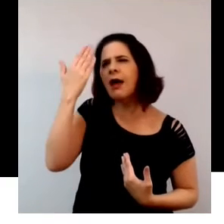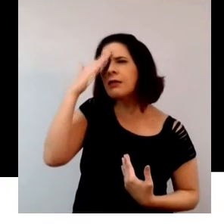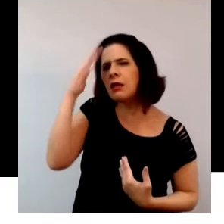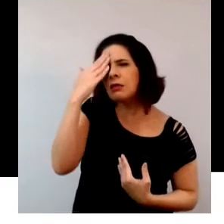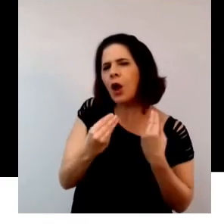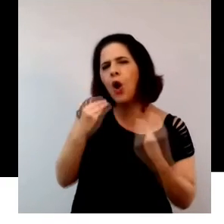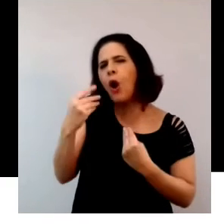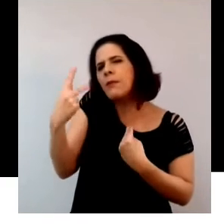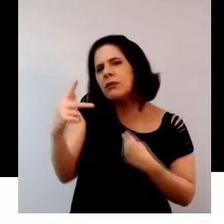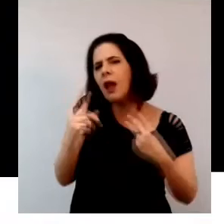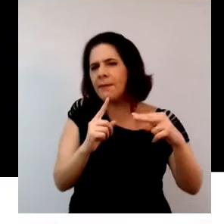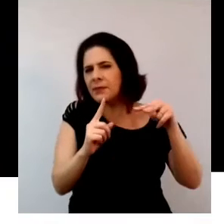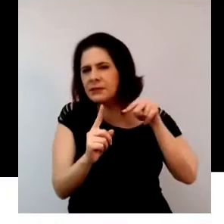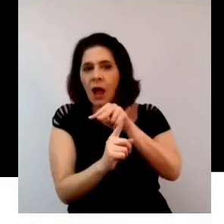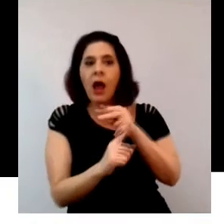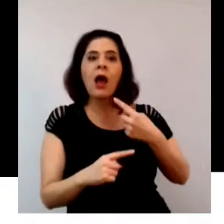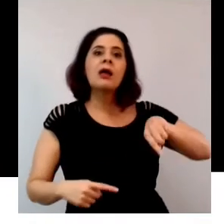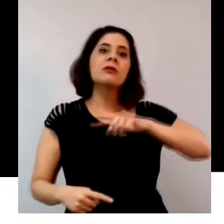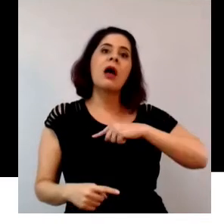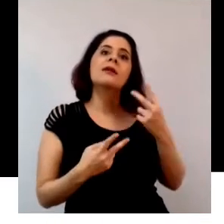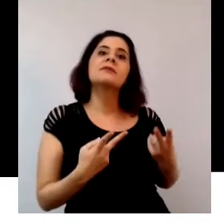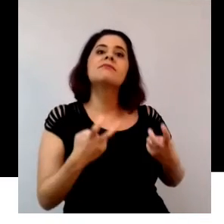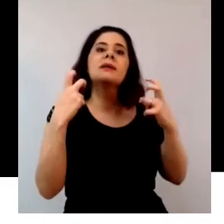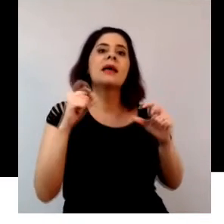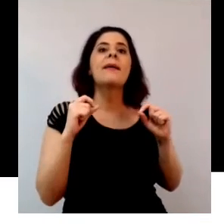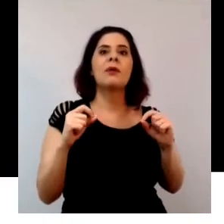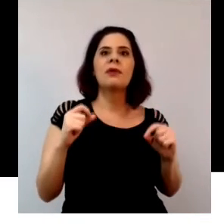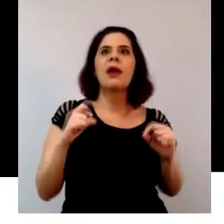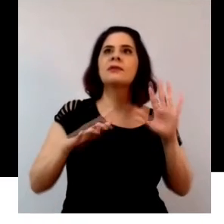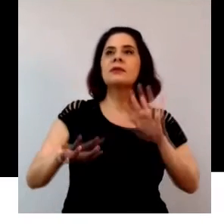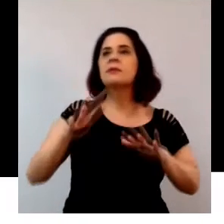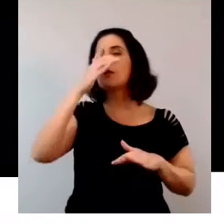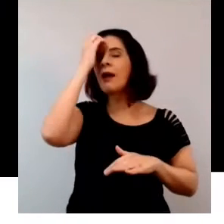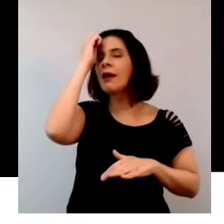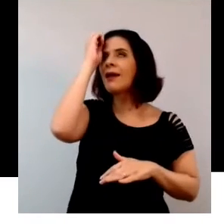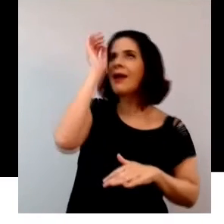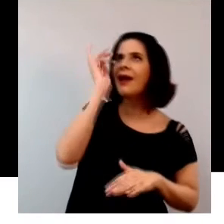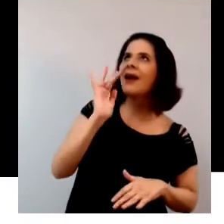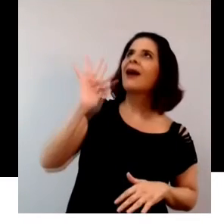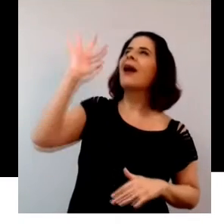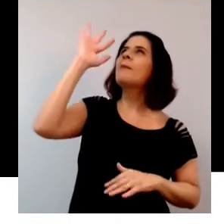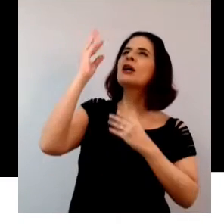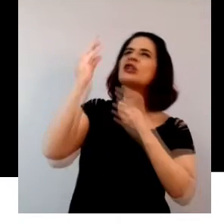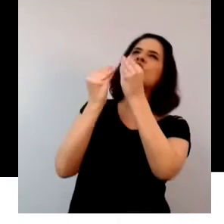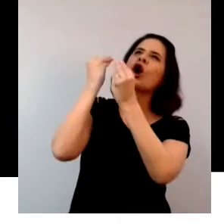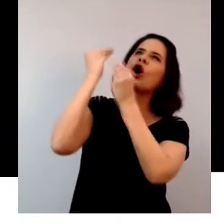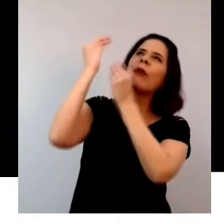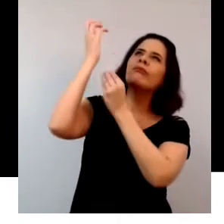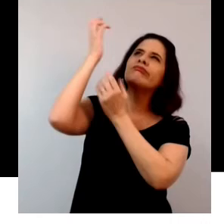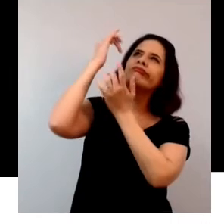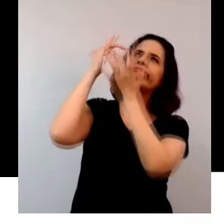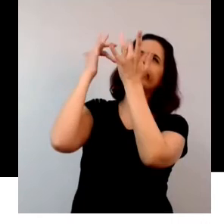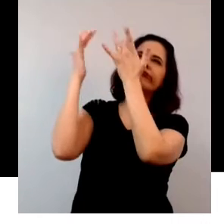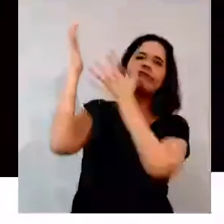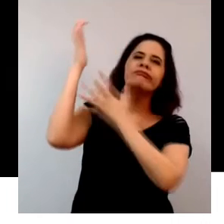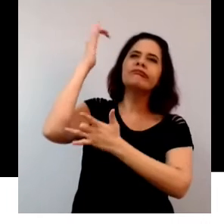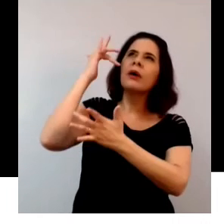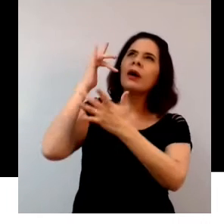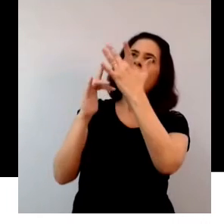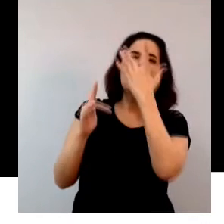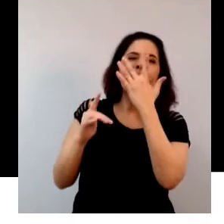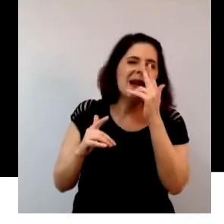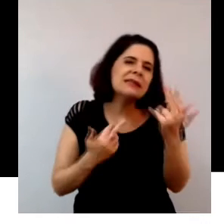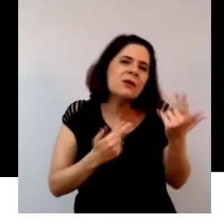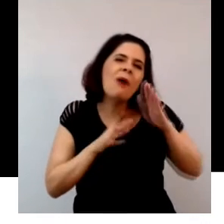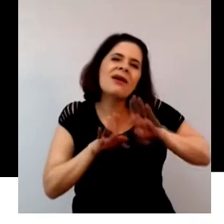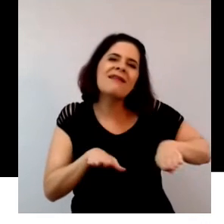todos, eles entram no imaginário das pessoas, num lugar muito especial, que é um lugar quase infantil, por exemplo, essa coisa da pineal, a gente